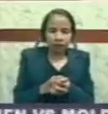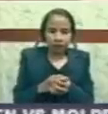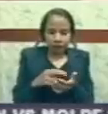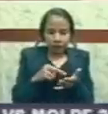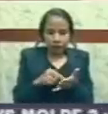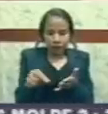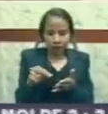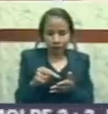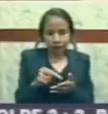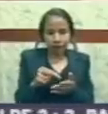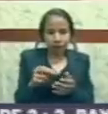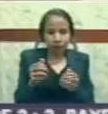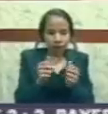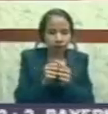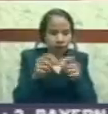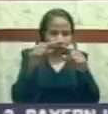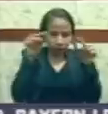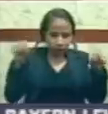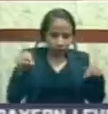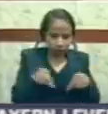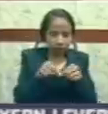número total, usa tabela magna.